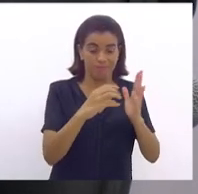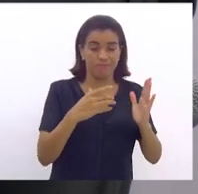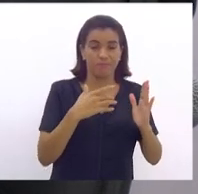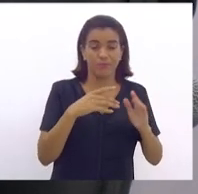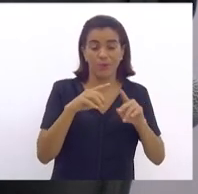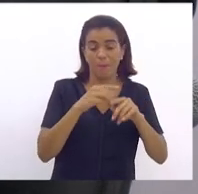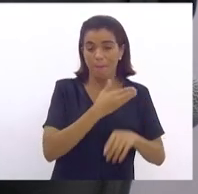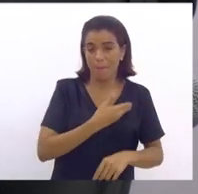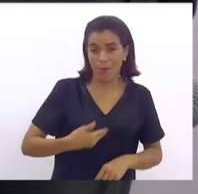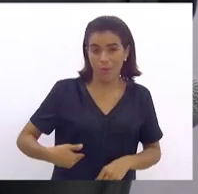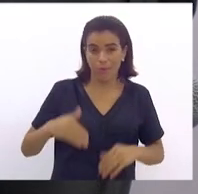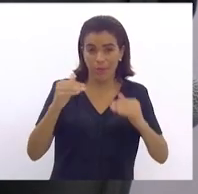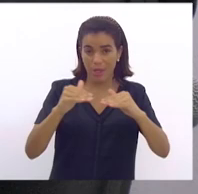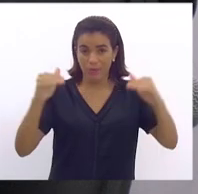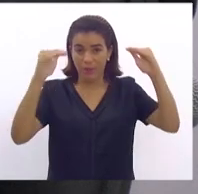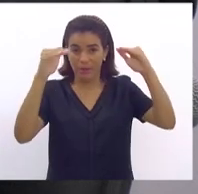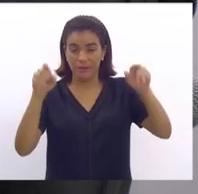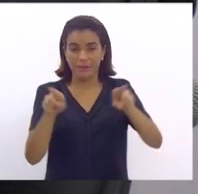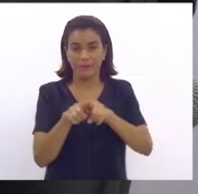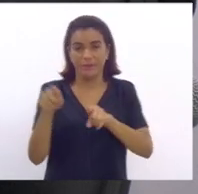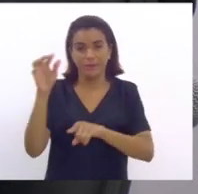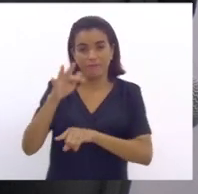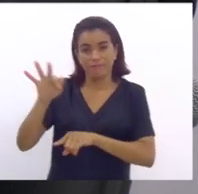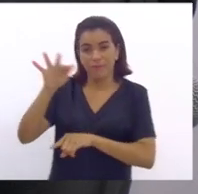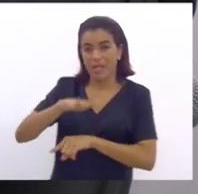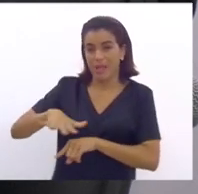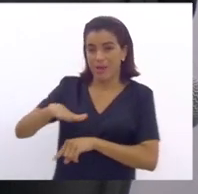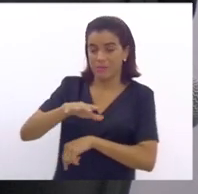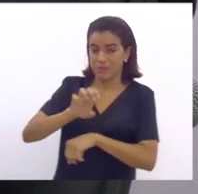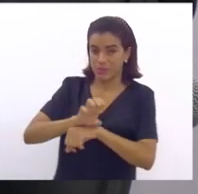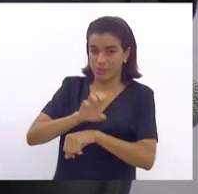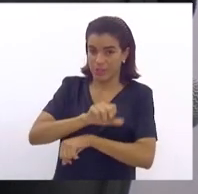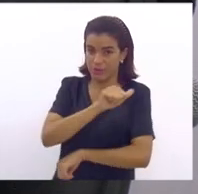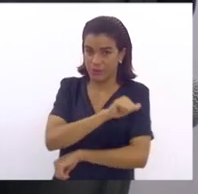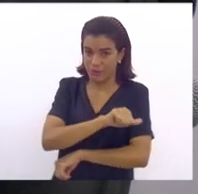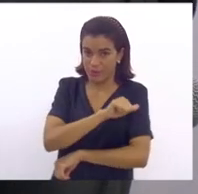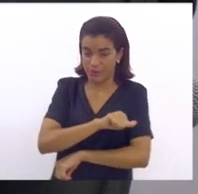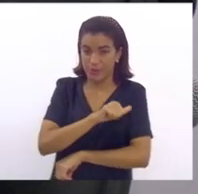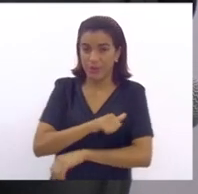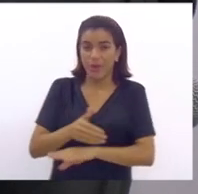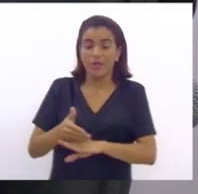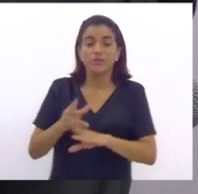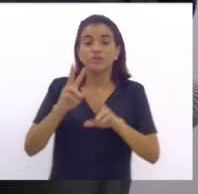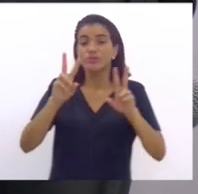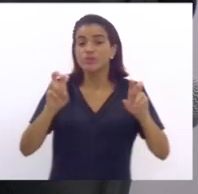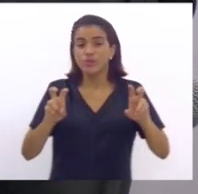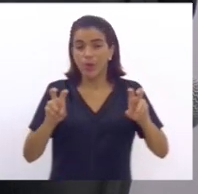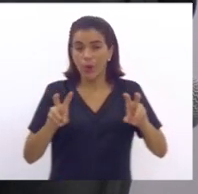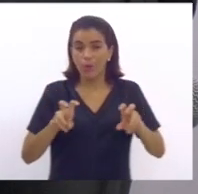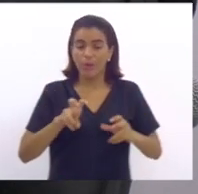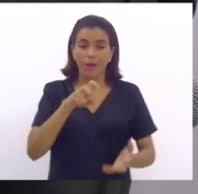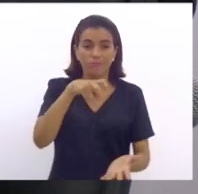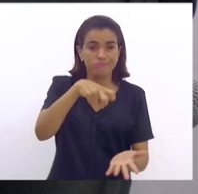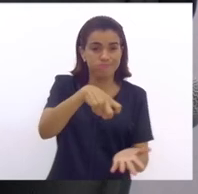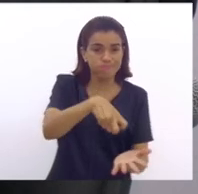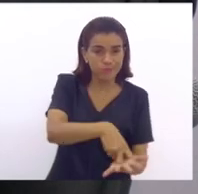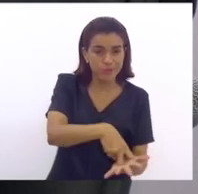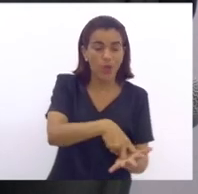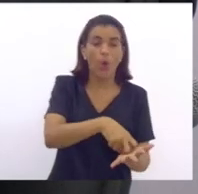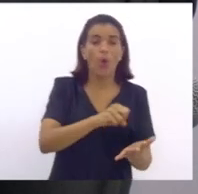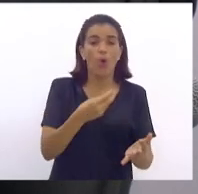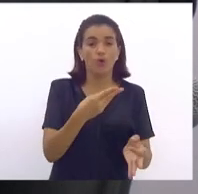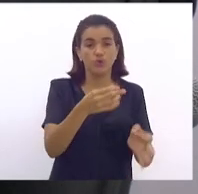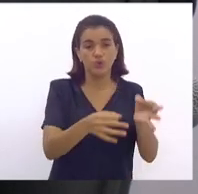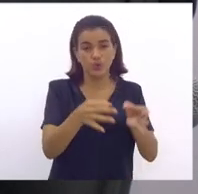direta e indireta, autarquias e fundações no âmbito do Estado do Rio de Janeiro, ante a existência de condenação com trânsito em julgado